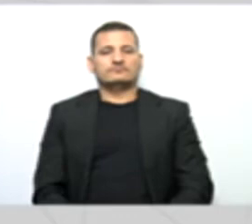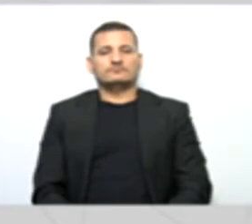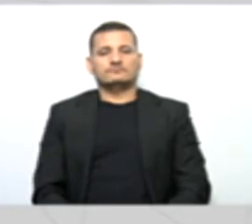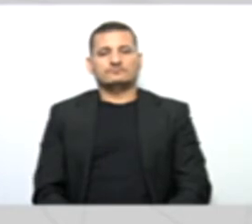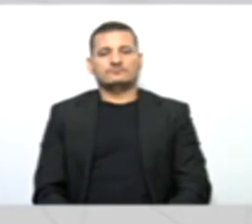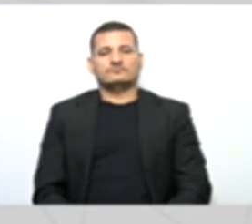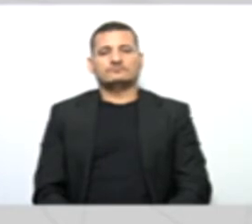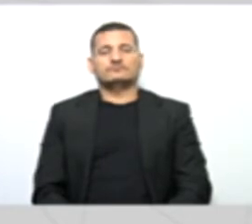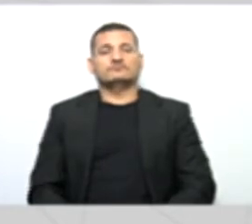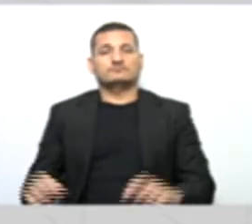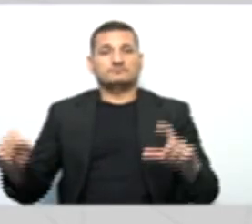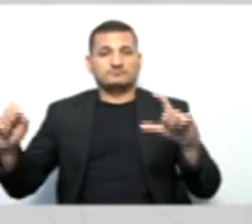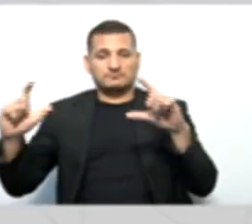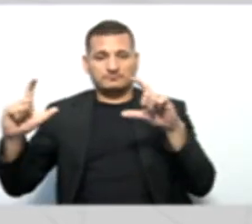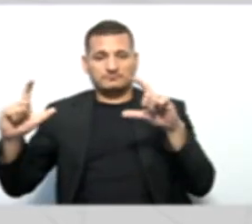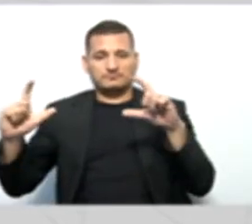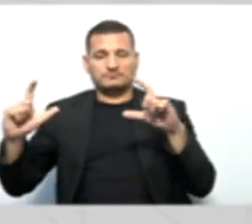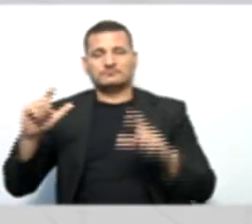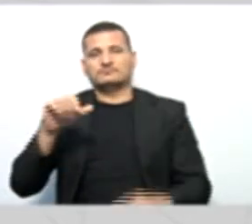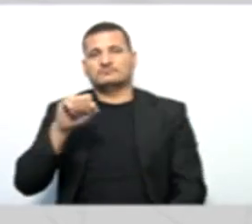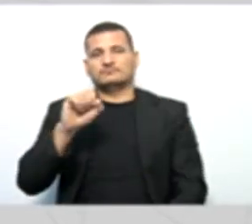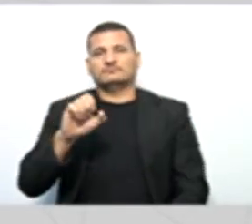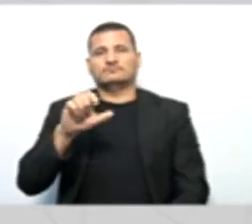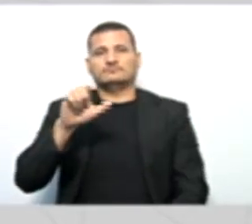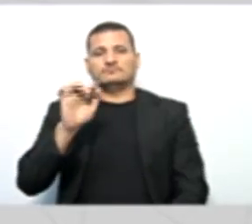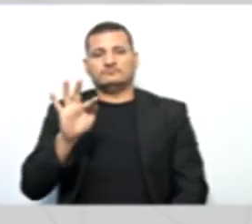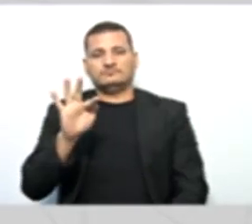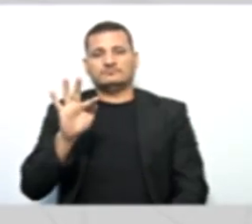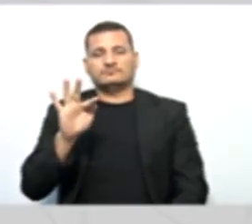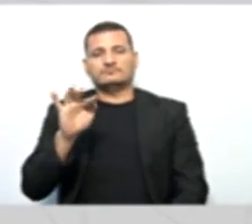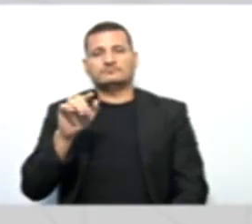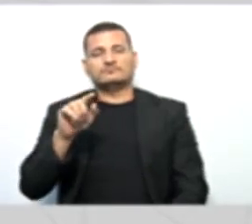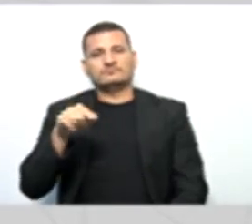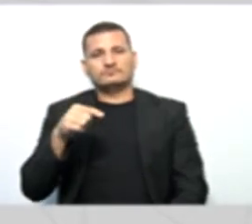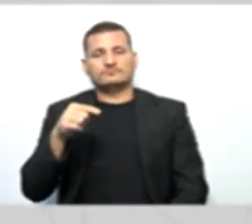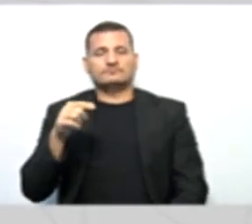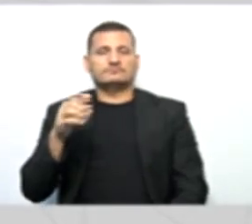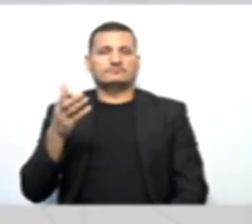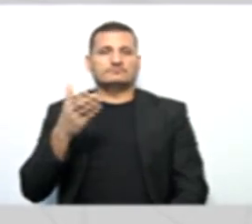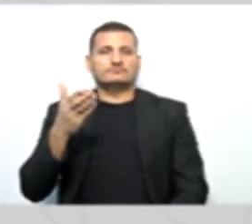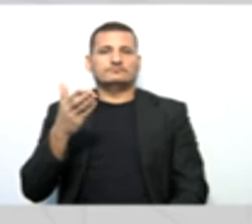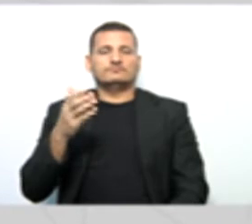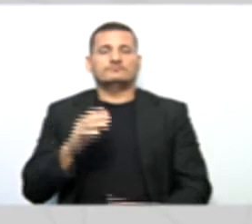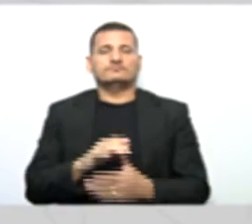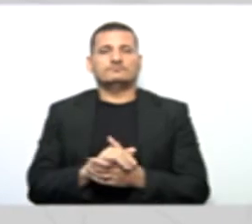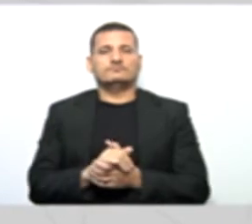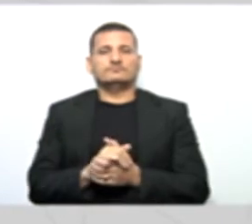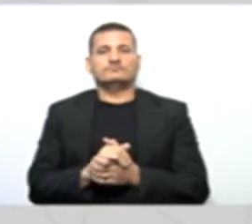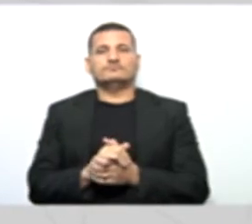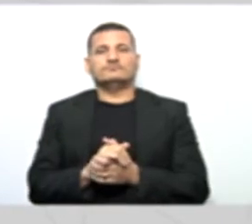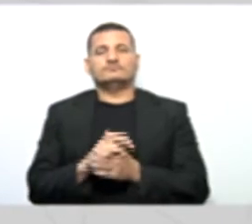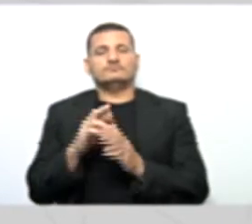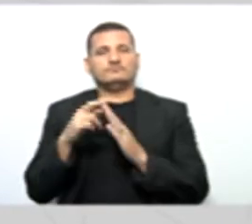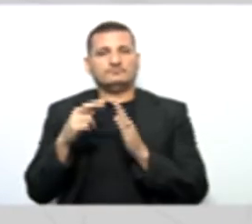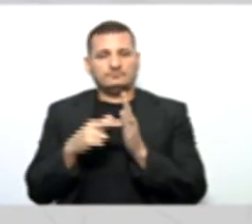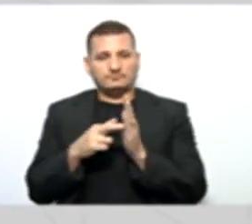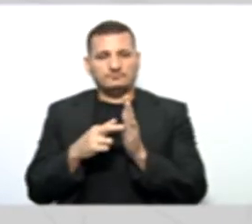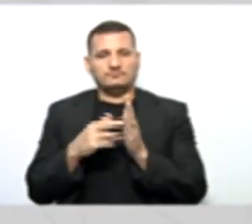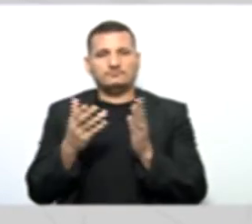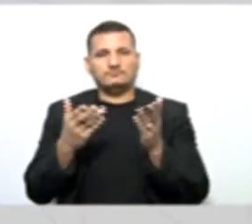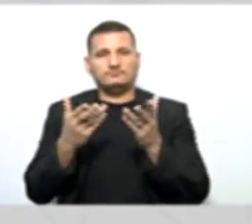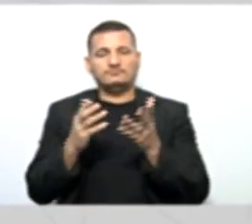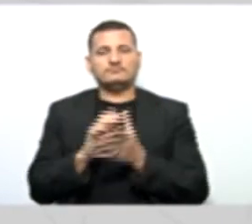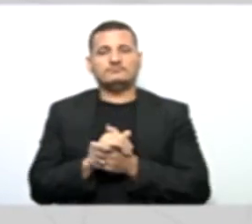Abro parênteses, opa, self, e agora eu vou colocar os parâmetros. No enunciado a gente já viu quais são os